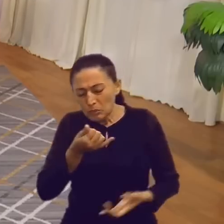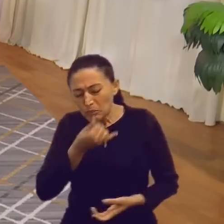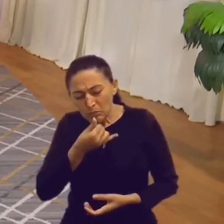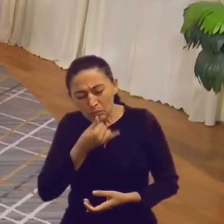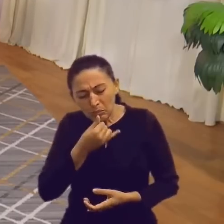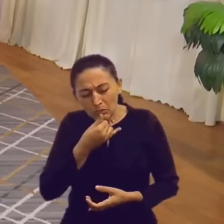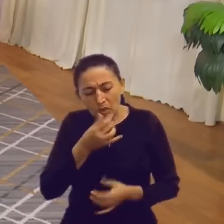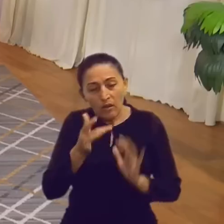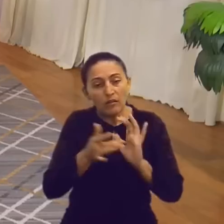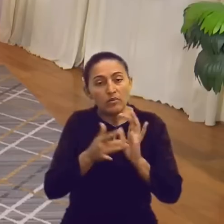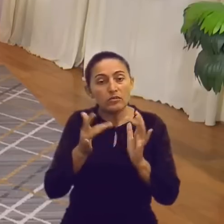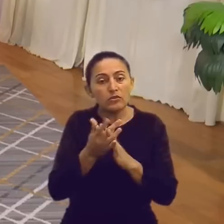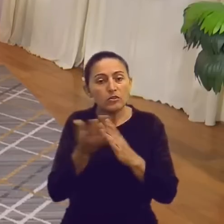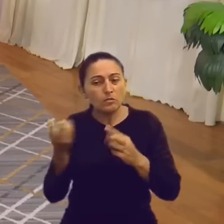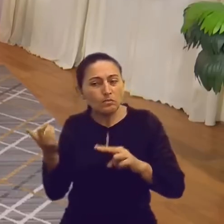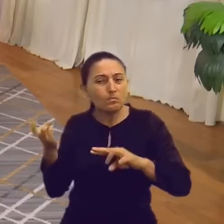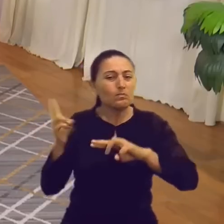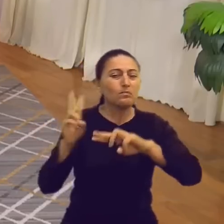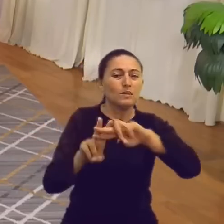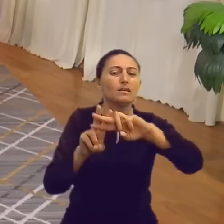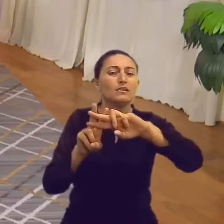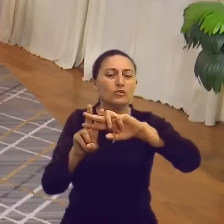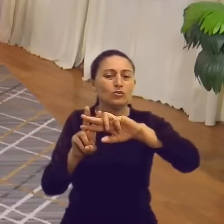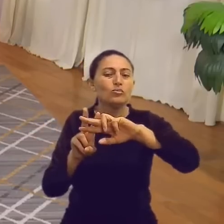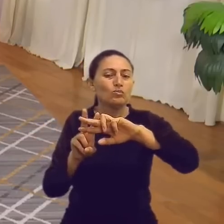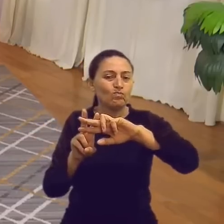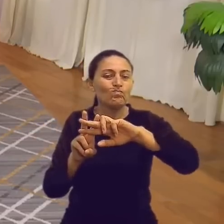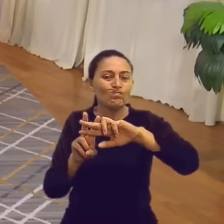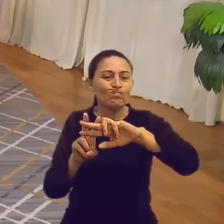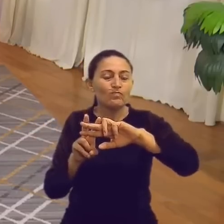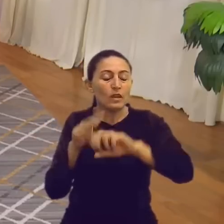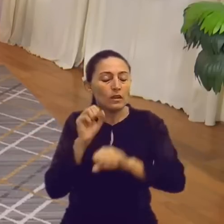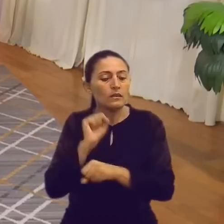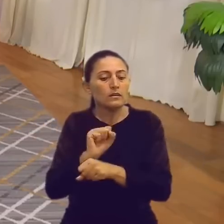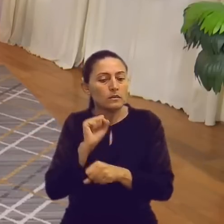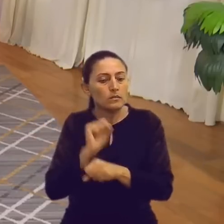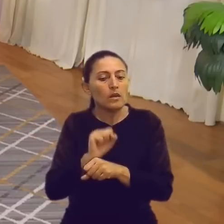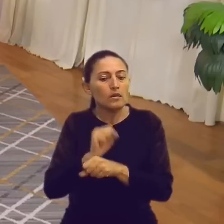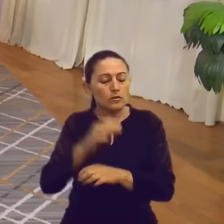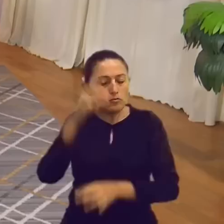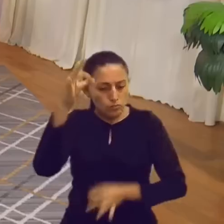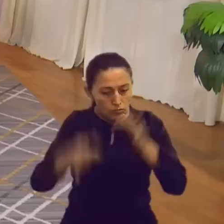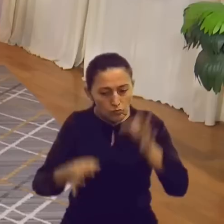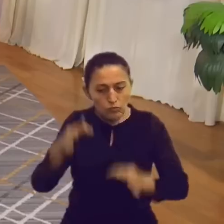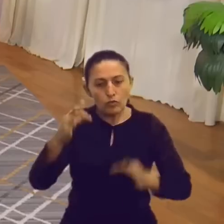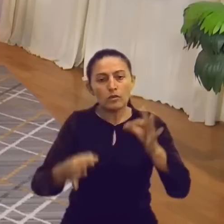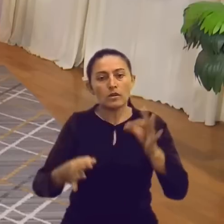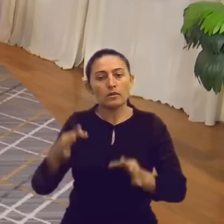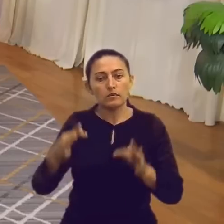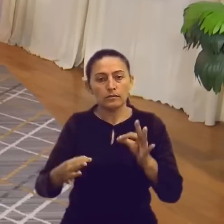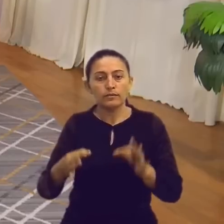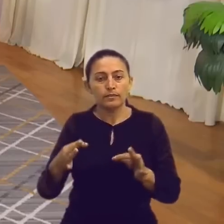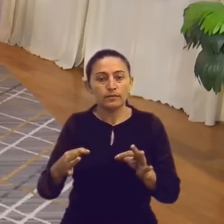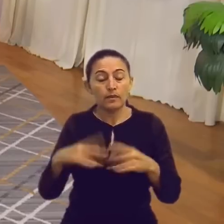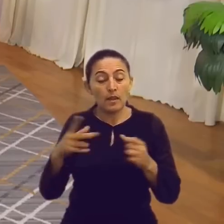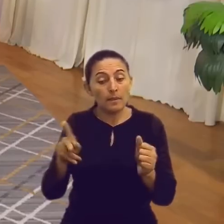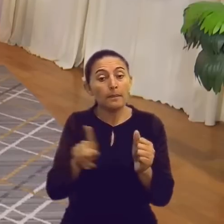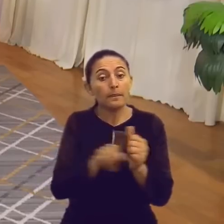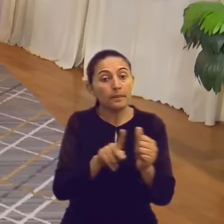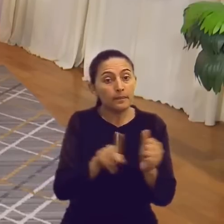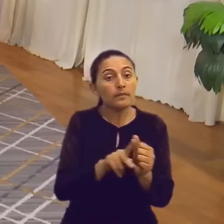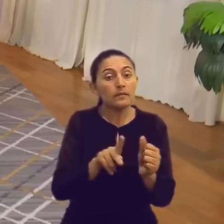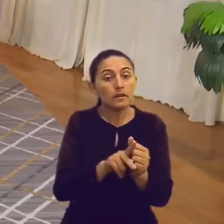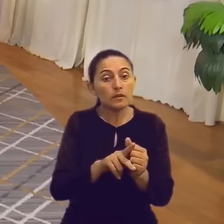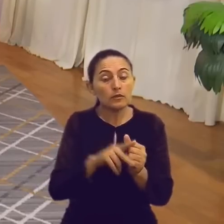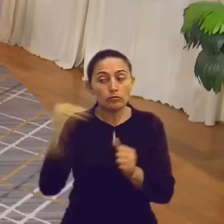foi preso e estava aguardando ser julgado e Pedro, previamente